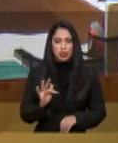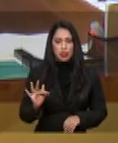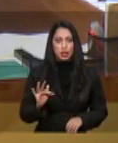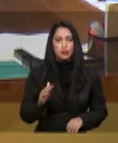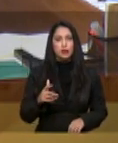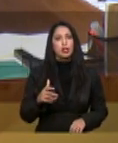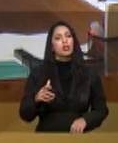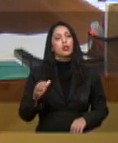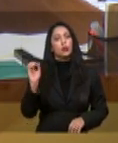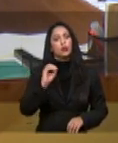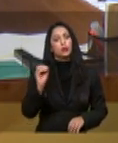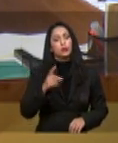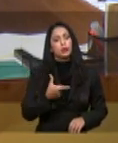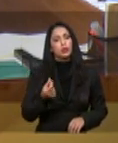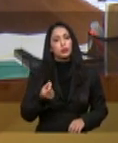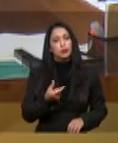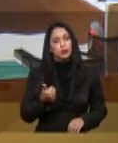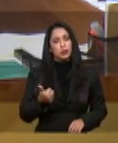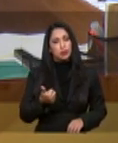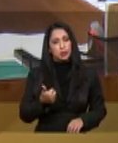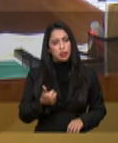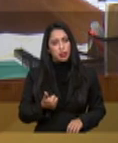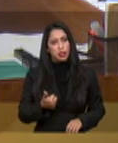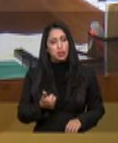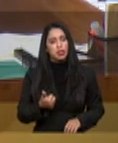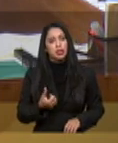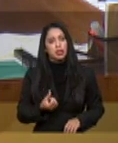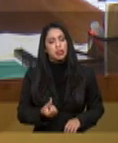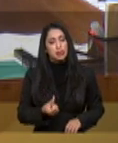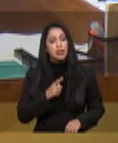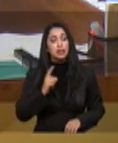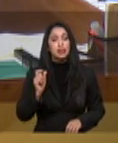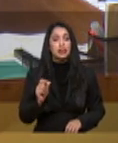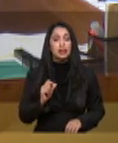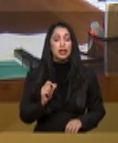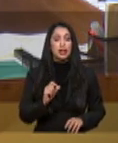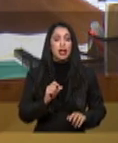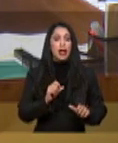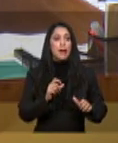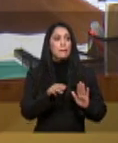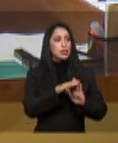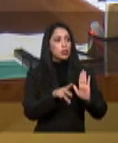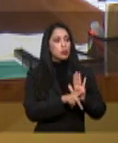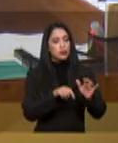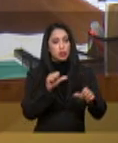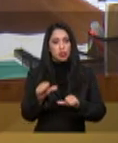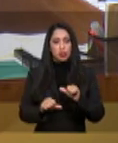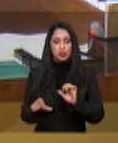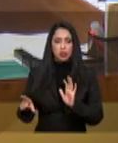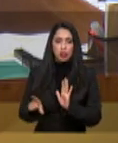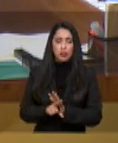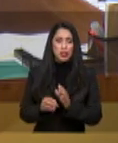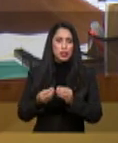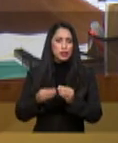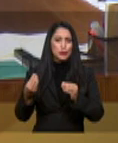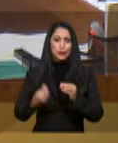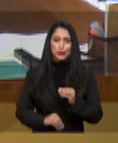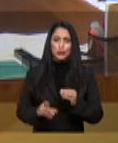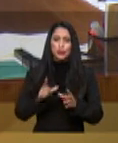2006, no julgamento da ADI 1721, que a conversão de medida provisória em lei torna prejudicado o debate sobre o atendimento